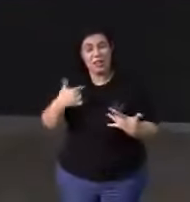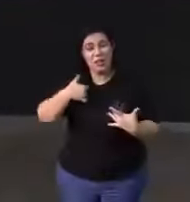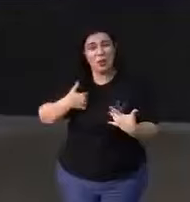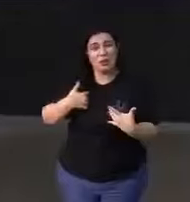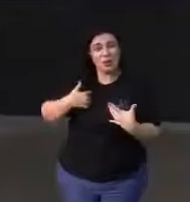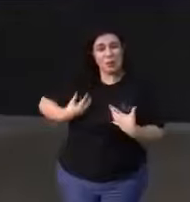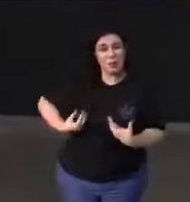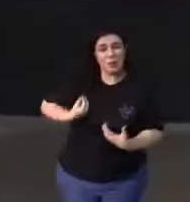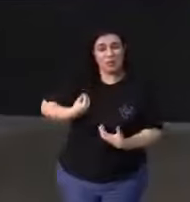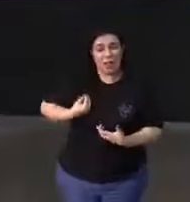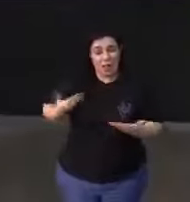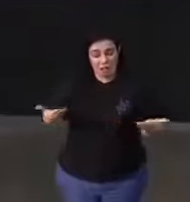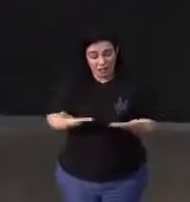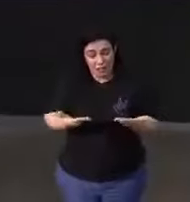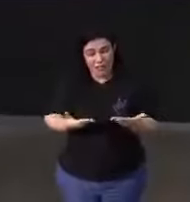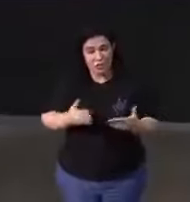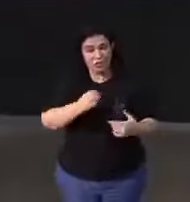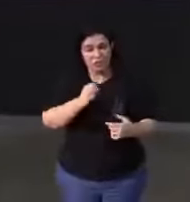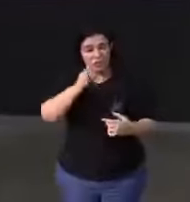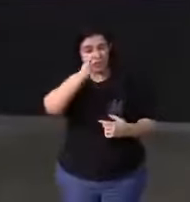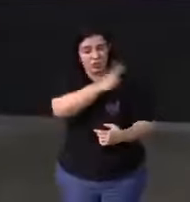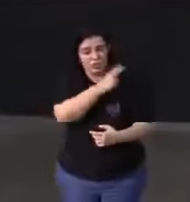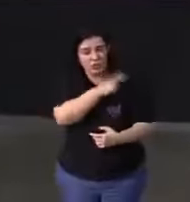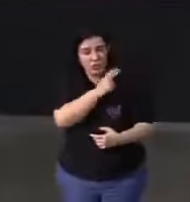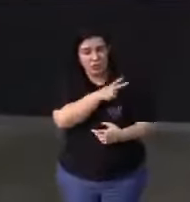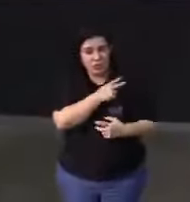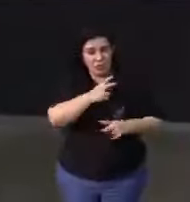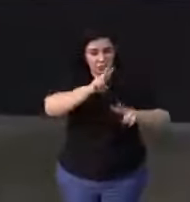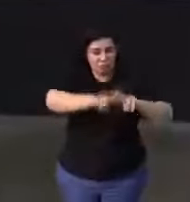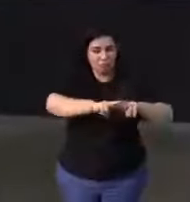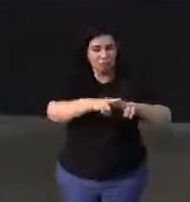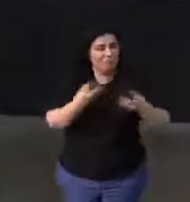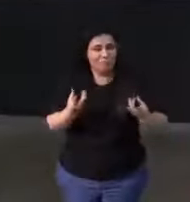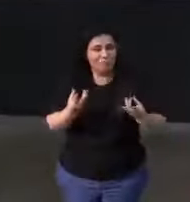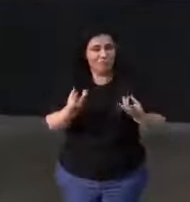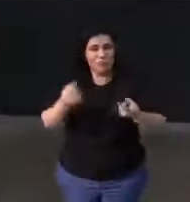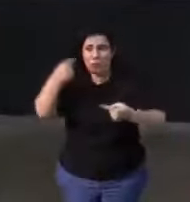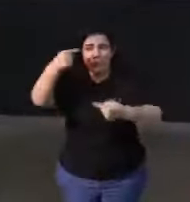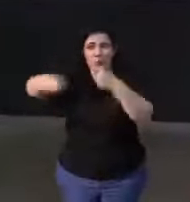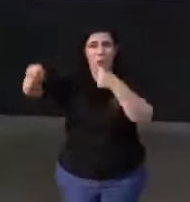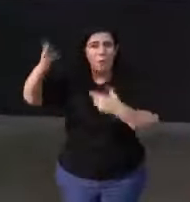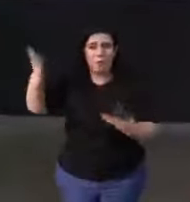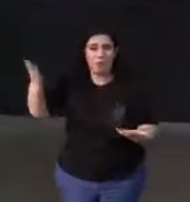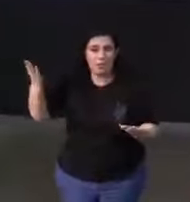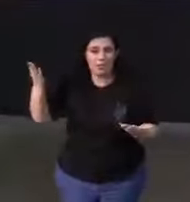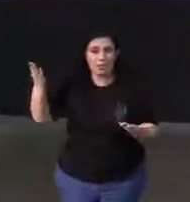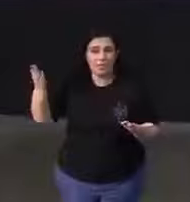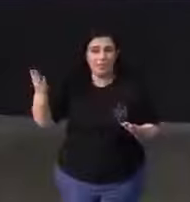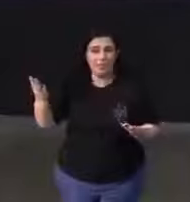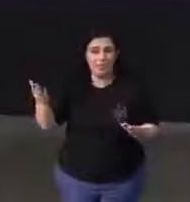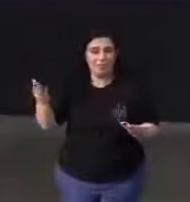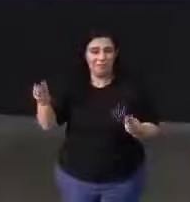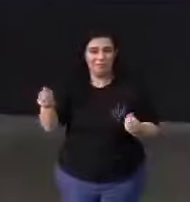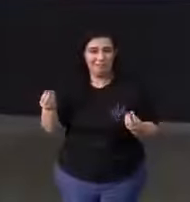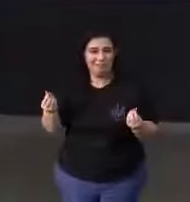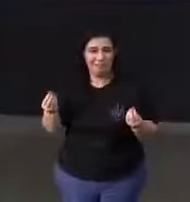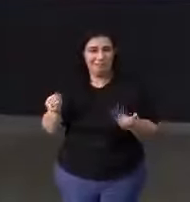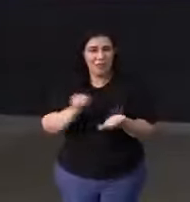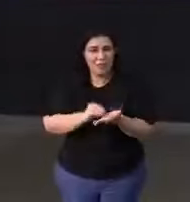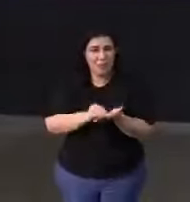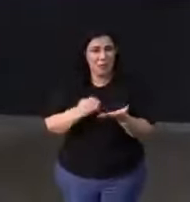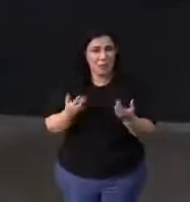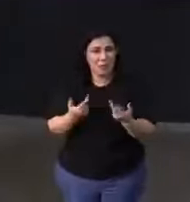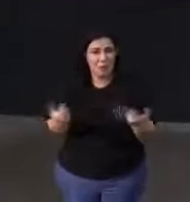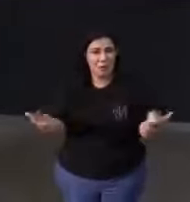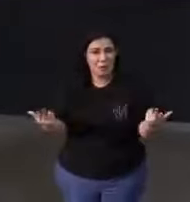sendo chefe dos carcereiros. O que, que tem a ver o reino, o ser governante do Egito, com ser chefe de delegacia?